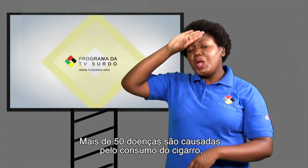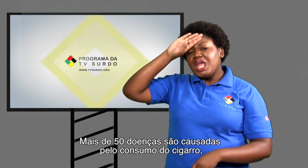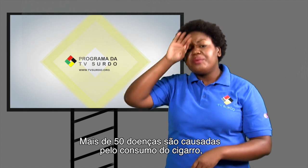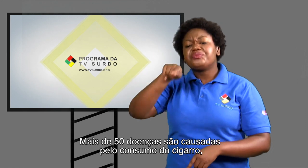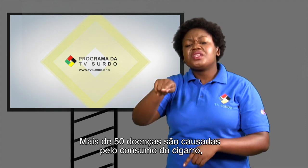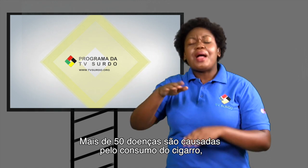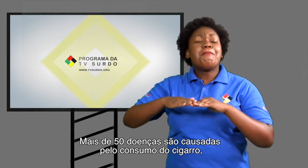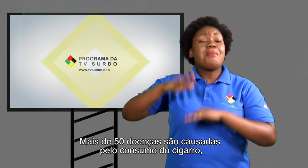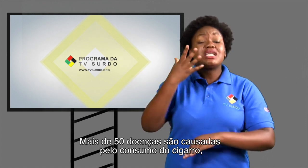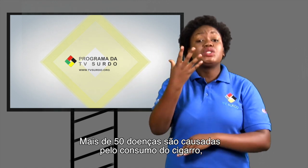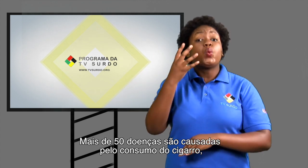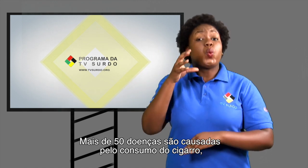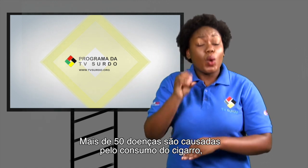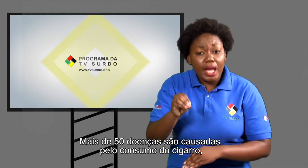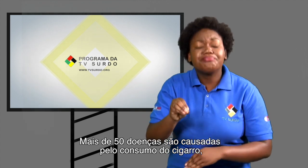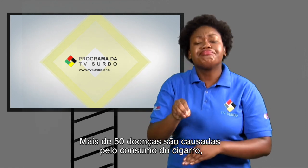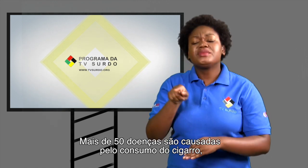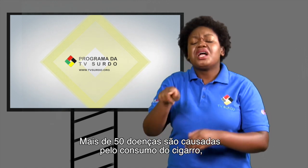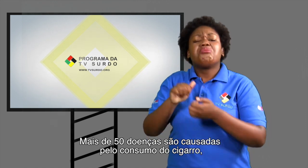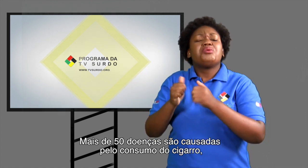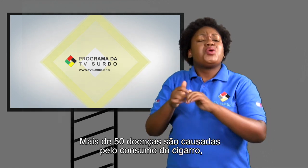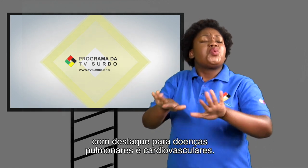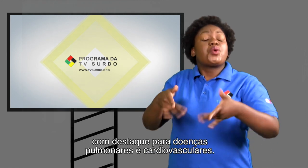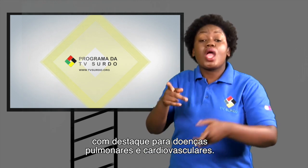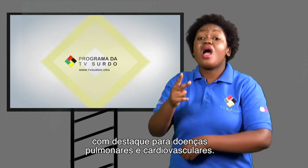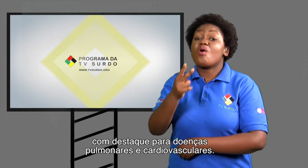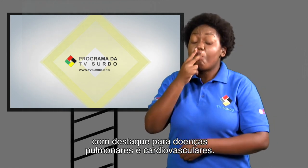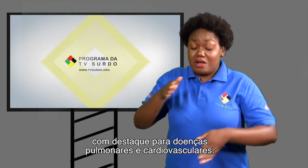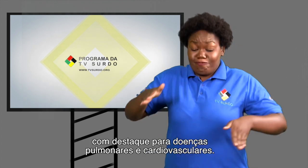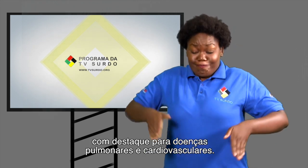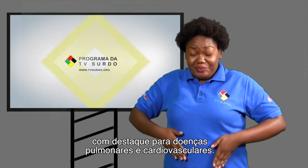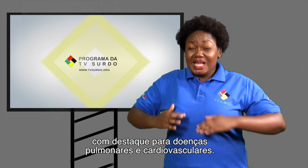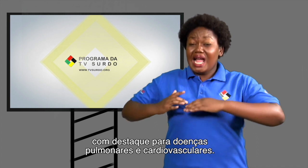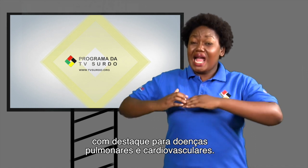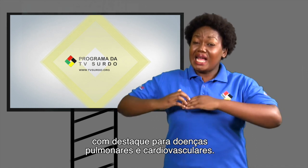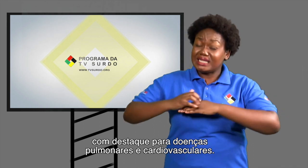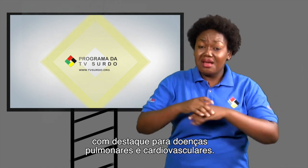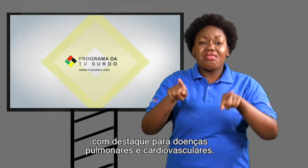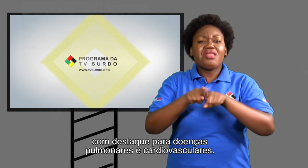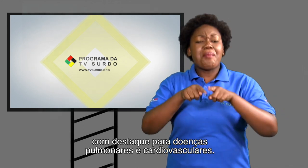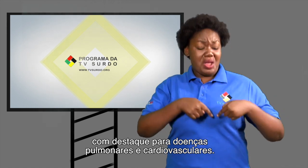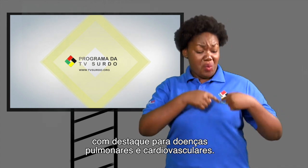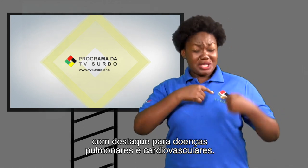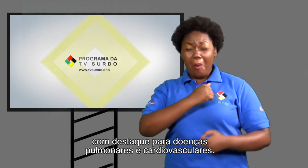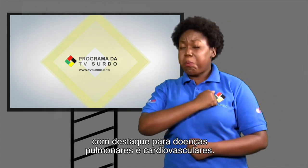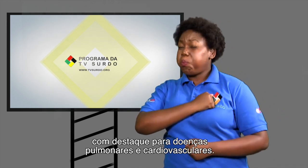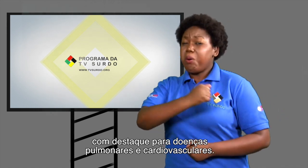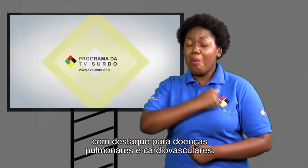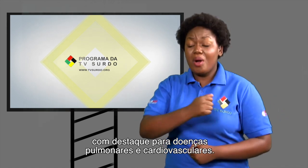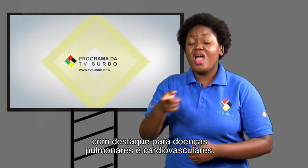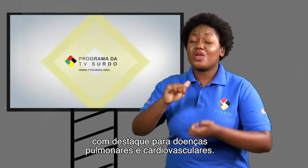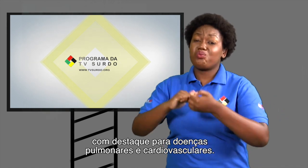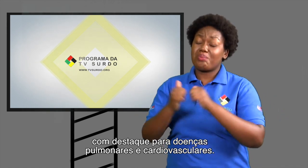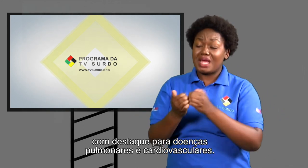Mais de 50 doenças são causadas pelo consumo do cigarro, com destaque para doenças pulmonares e